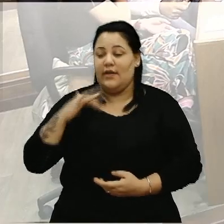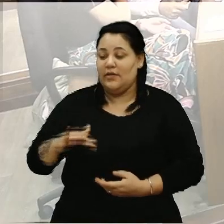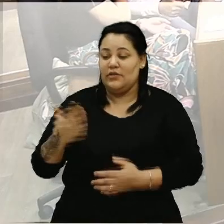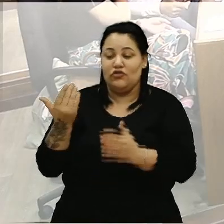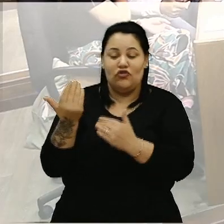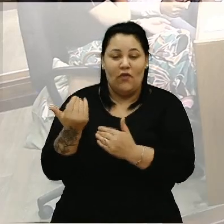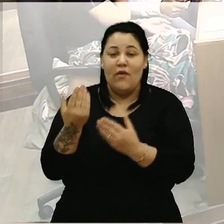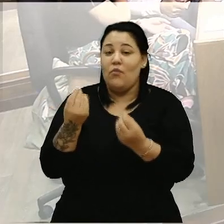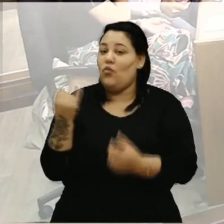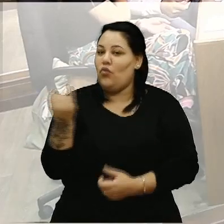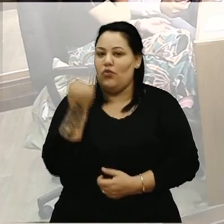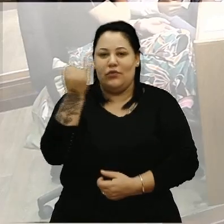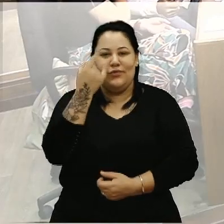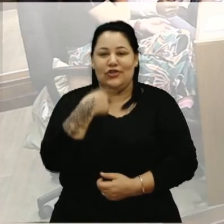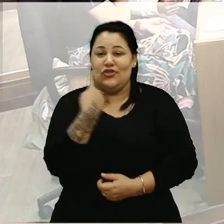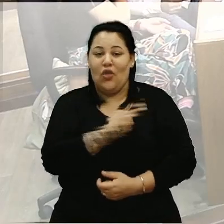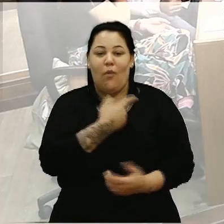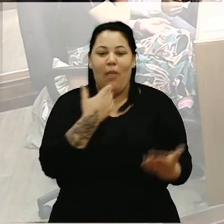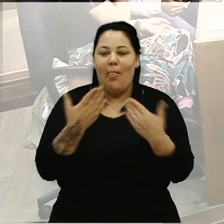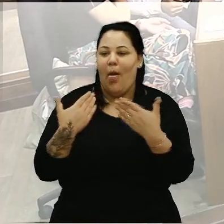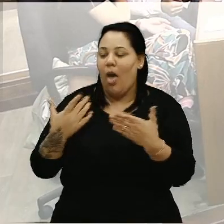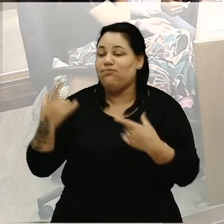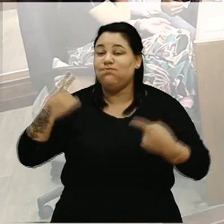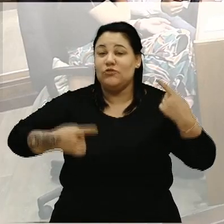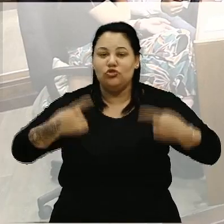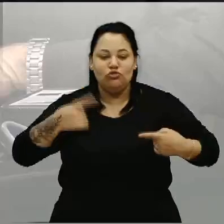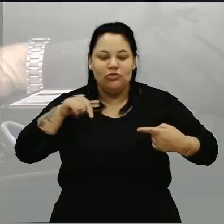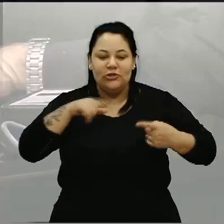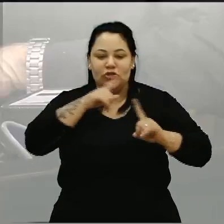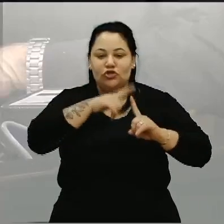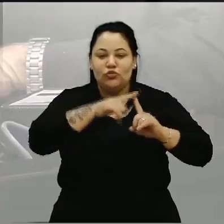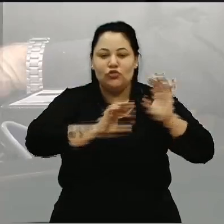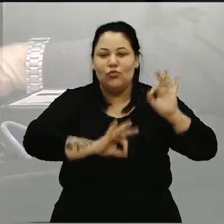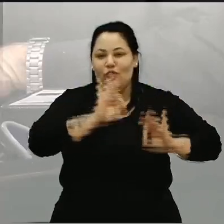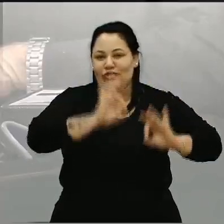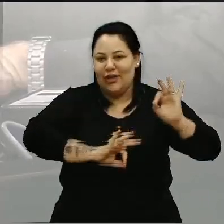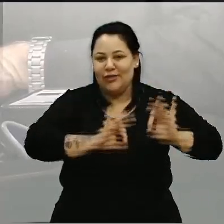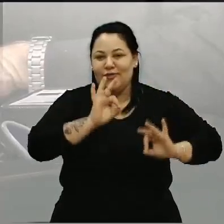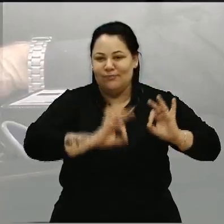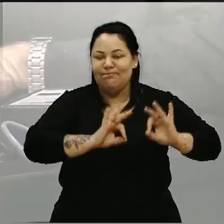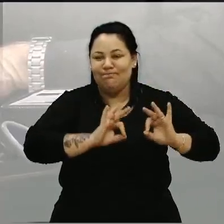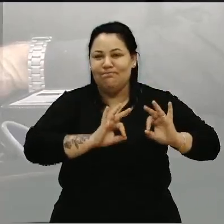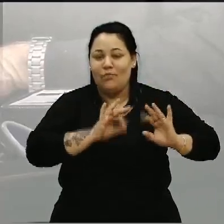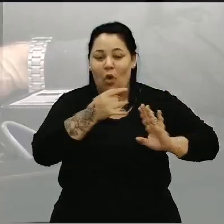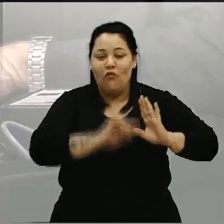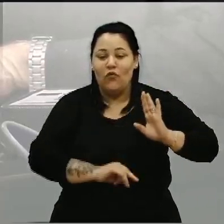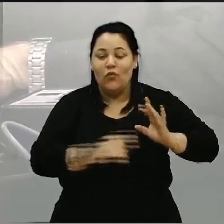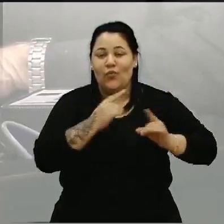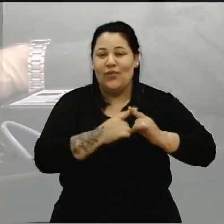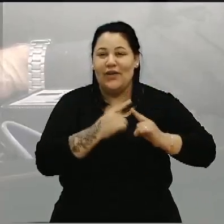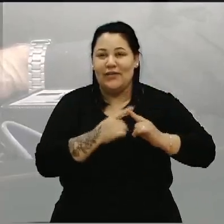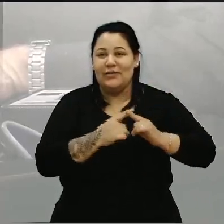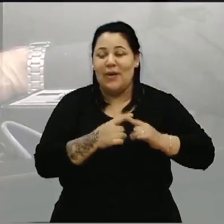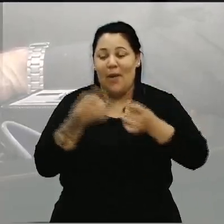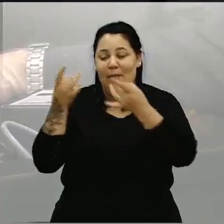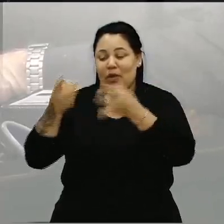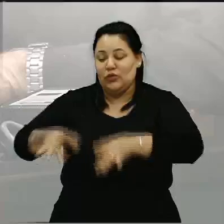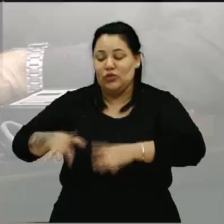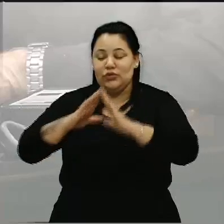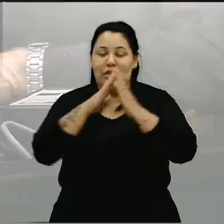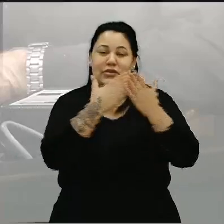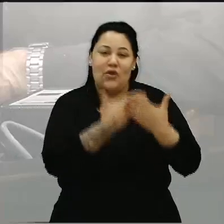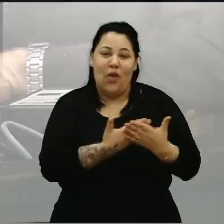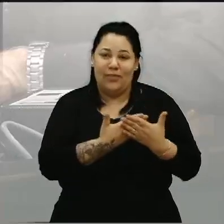muito importante a gente debater um projeto de excelência como esse. O abstinência escolar e a